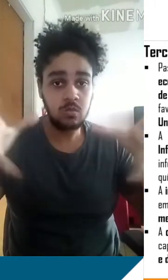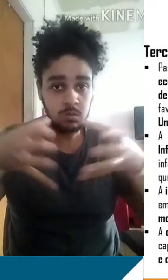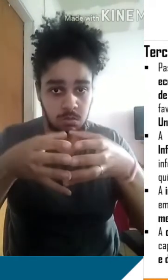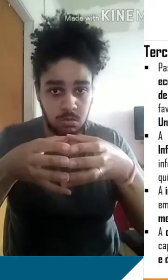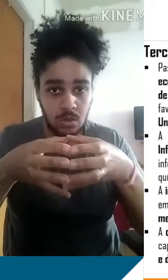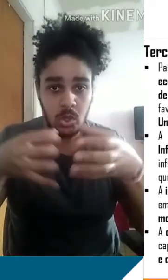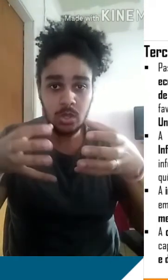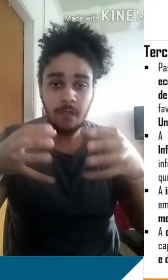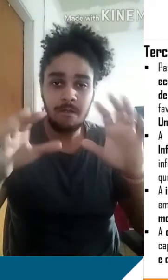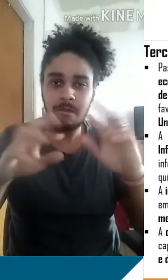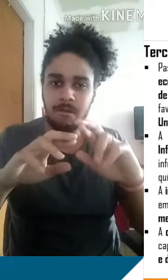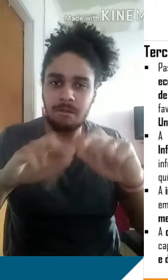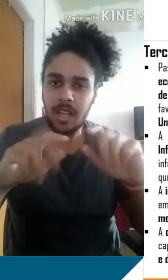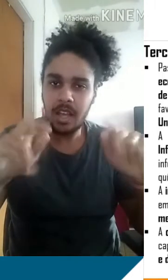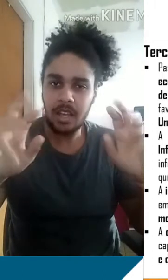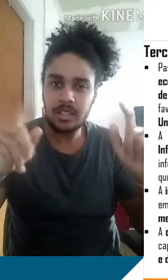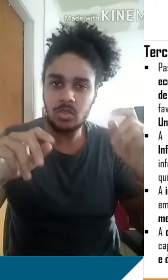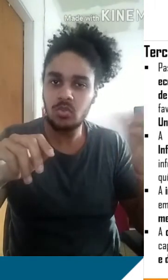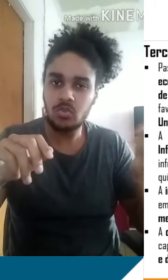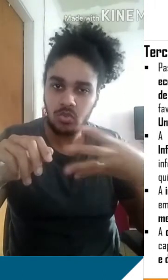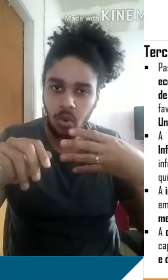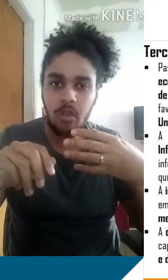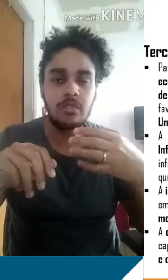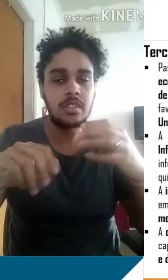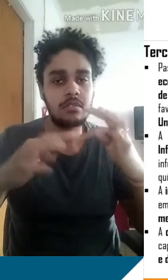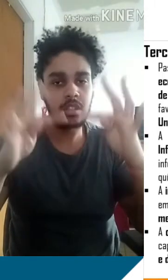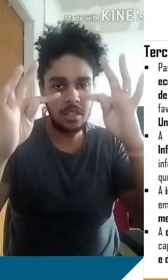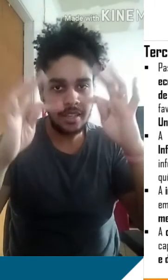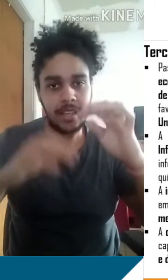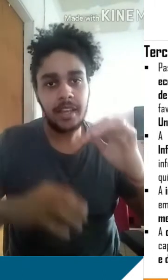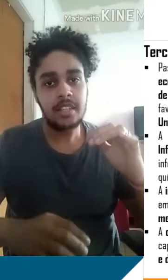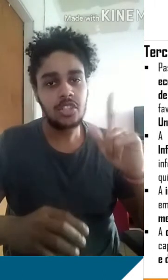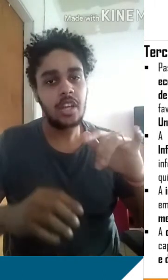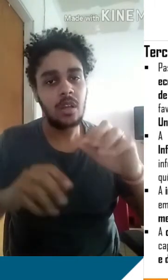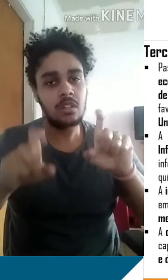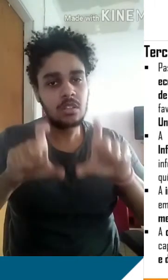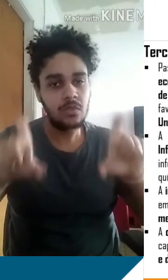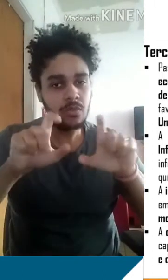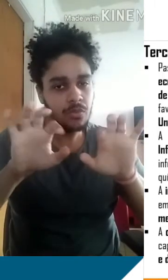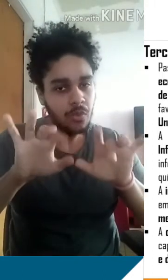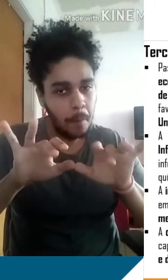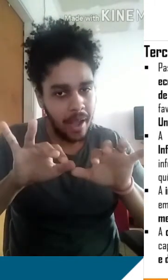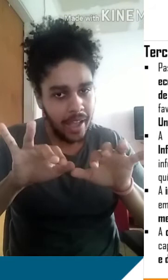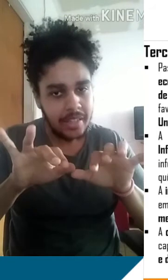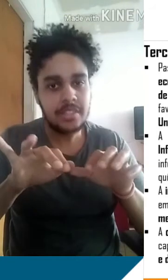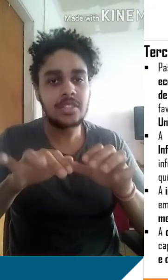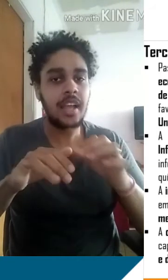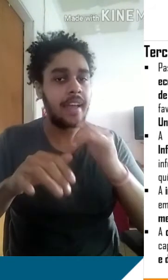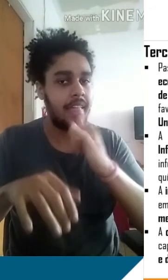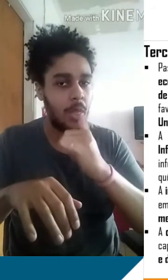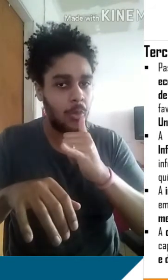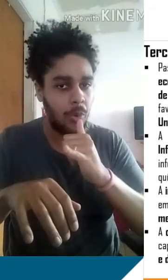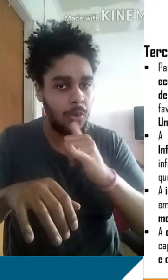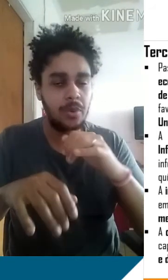da biotecnologia, né, na dinâmica aeroespacial, e aí o contexto de Guerra Fria é fundamental também, por conta do desenvolvimento tecnológico